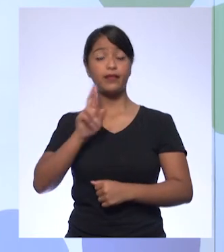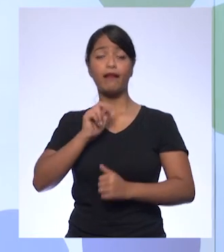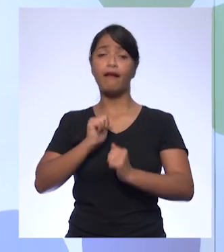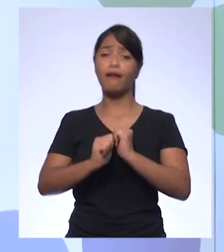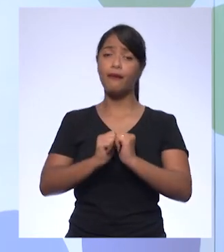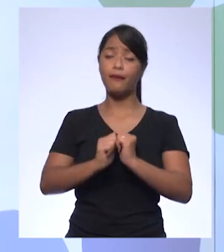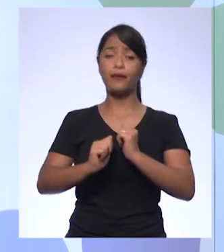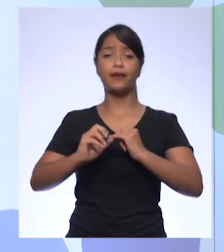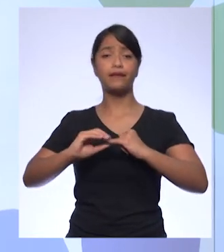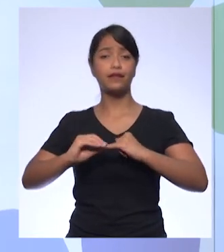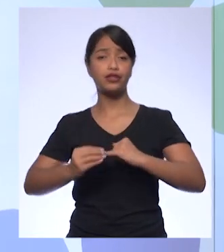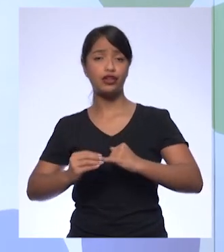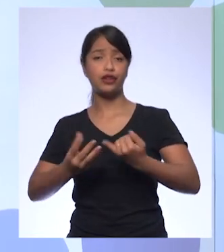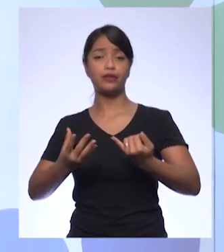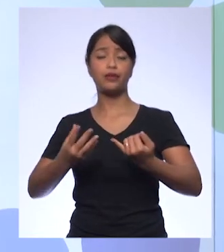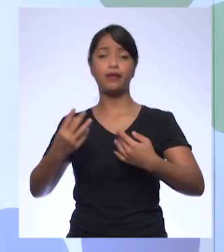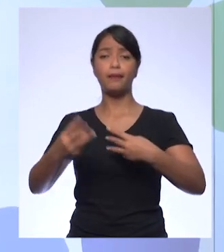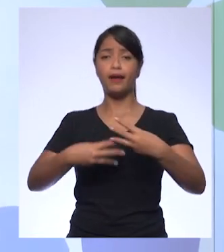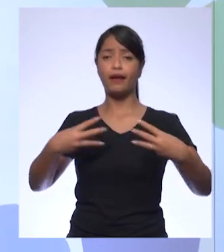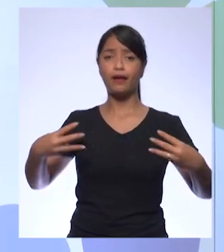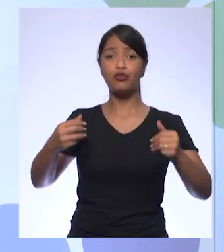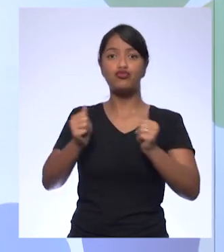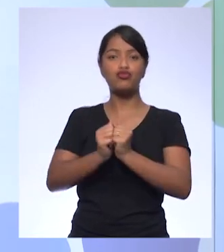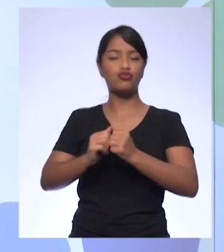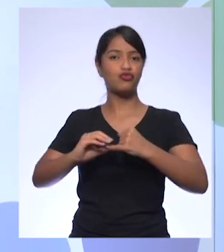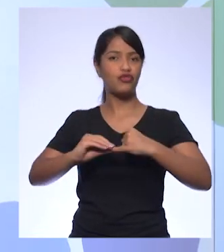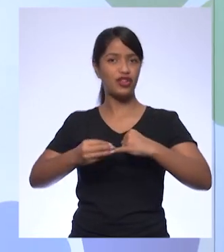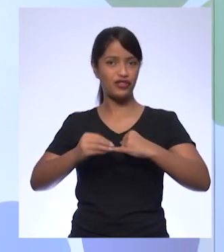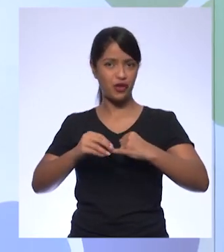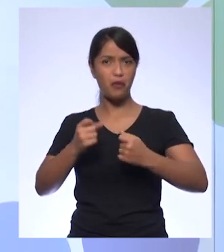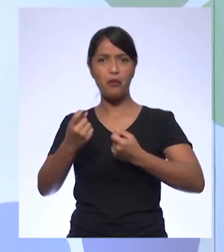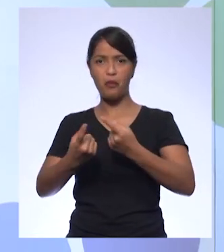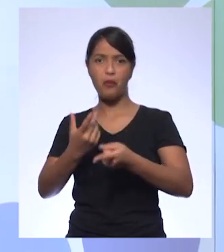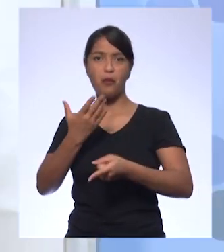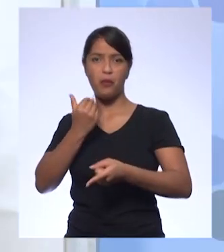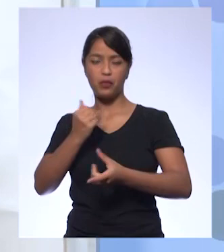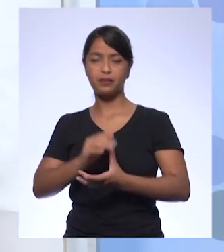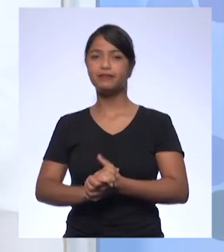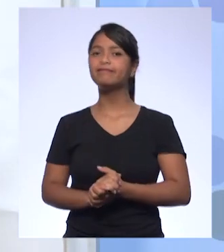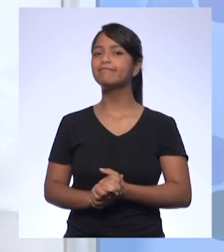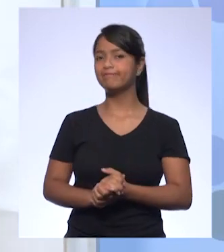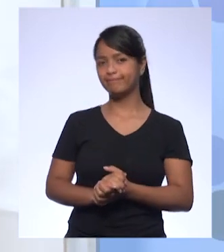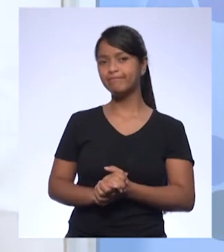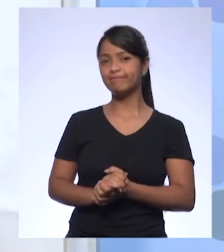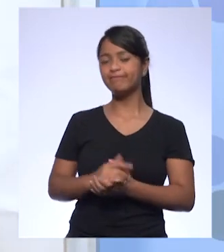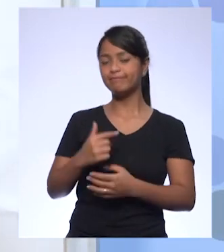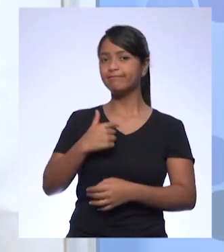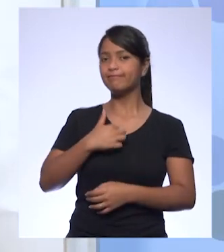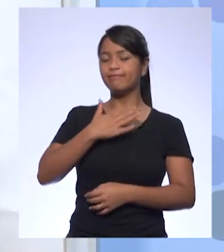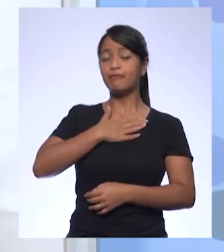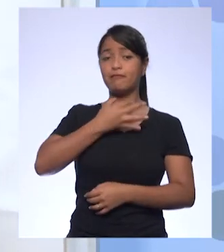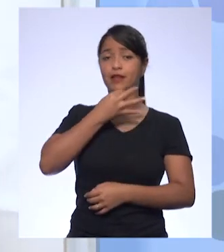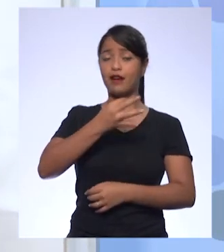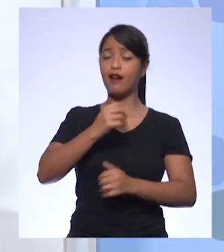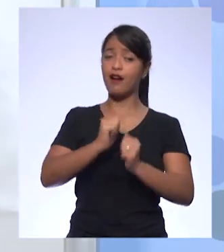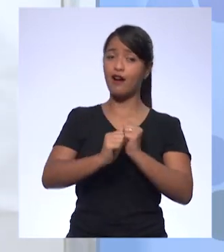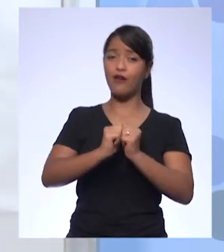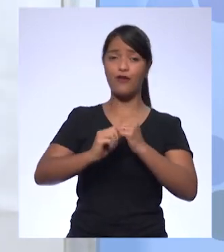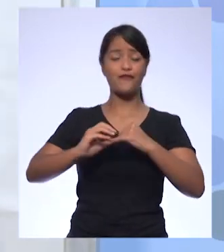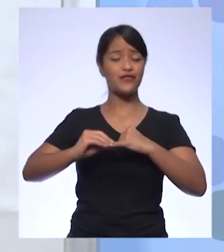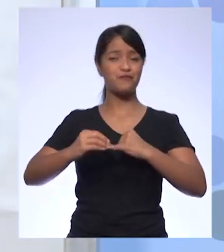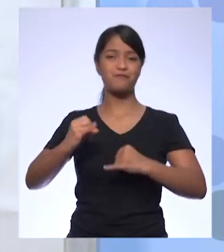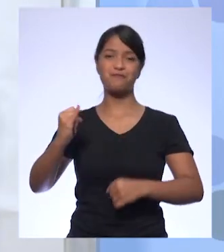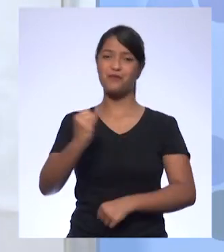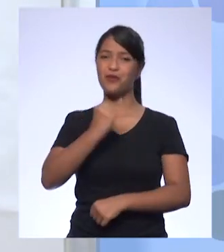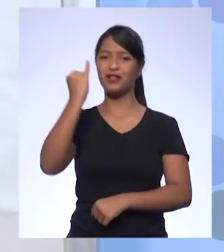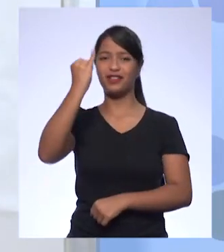macarrão com feijão, tem gente que come. Aliás, eu acho que sem arroz e feijão para mim não vira, né? É importantíssimo. É considerado